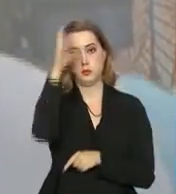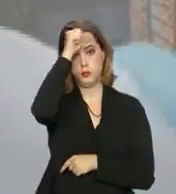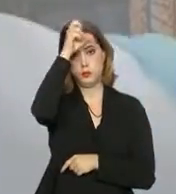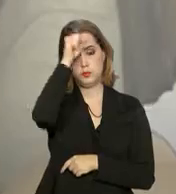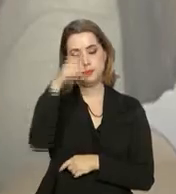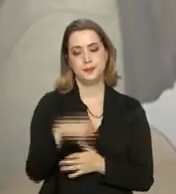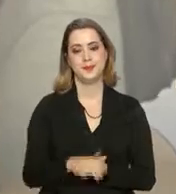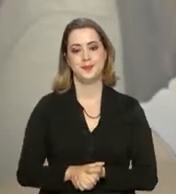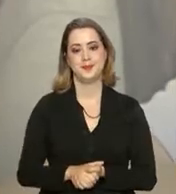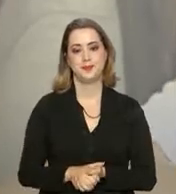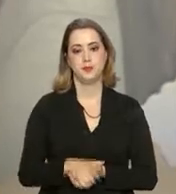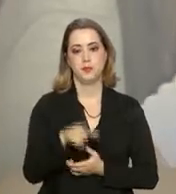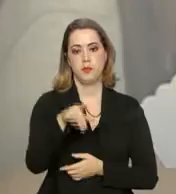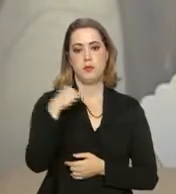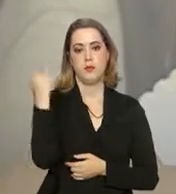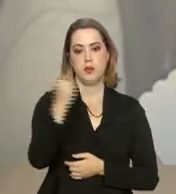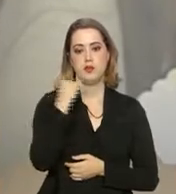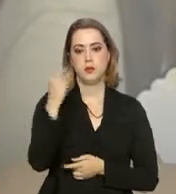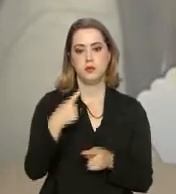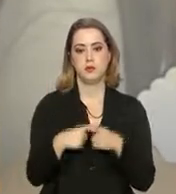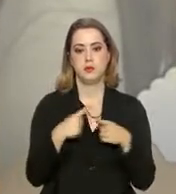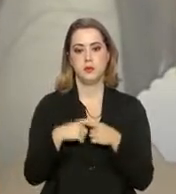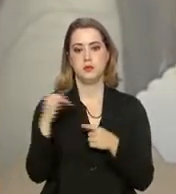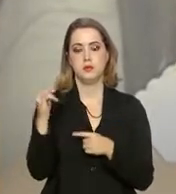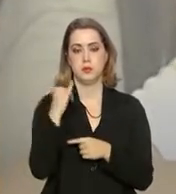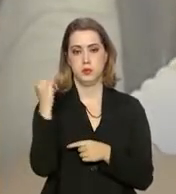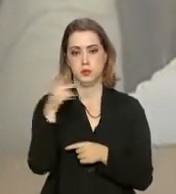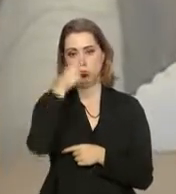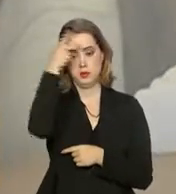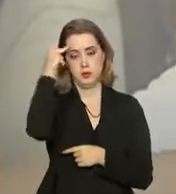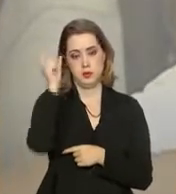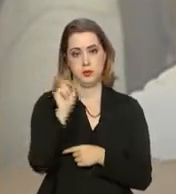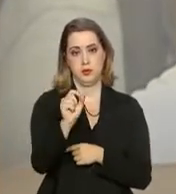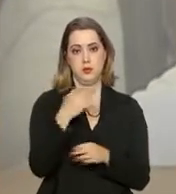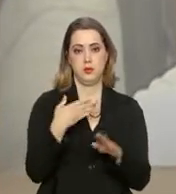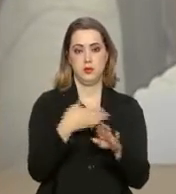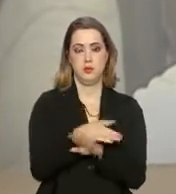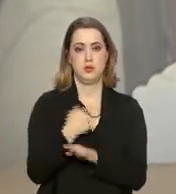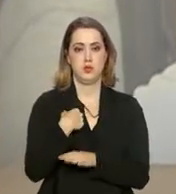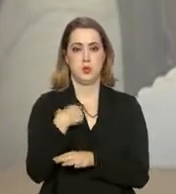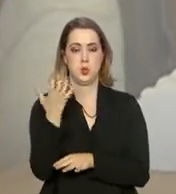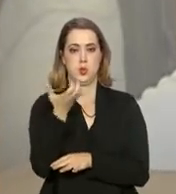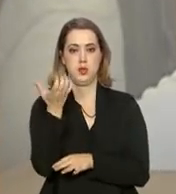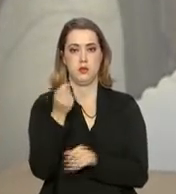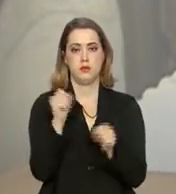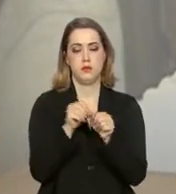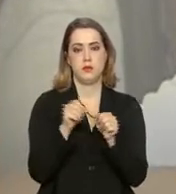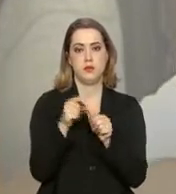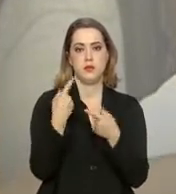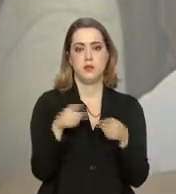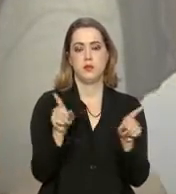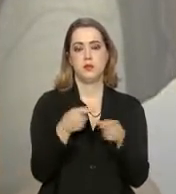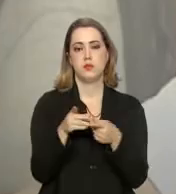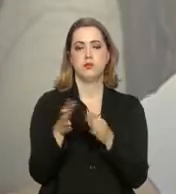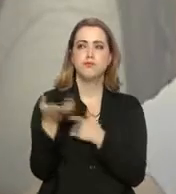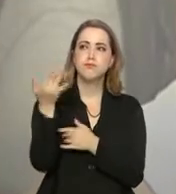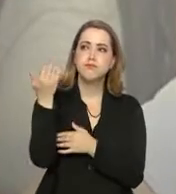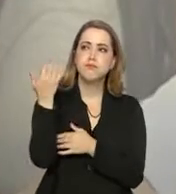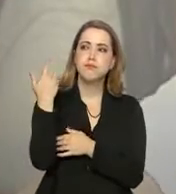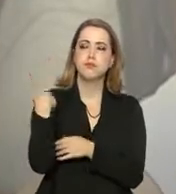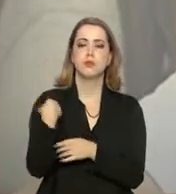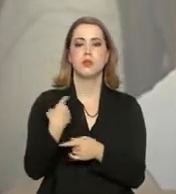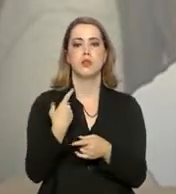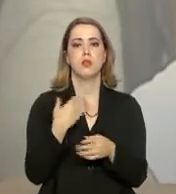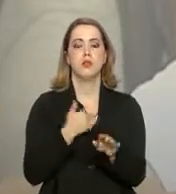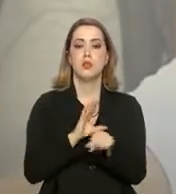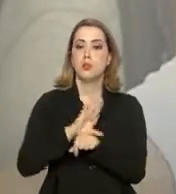conhecimentos acho importante porque tem muitas pessoas que quer fazer tipo assim no meu caso eu queria fazer é música já fazia muito tempo que